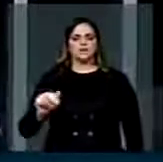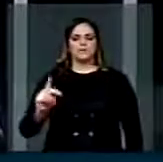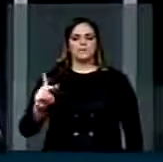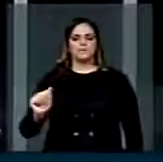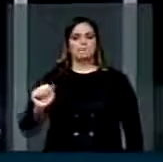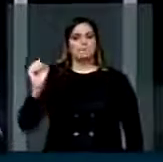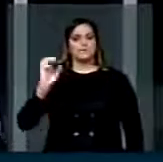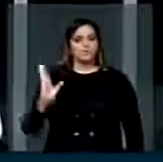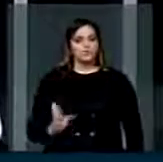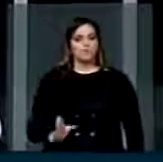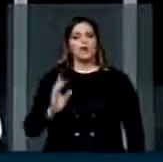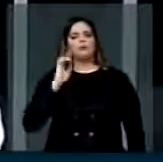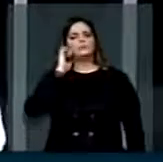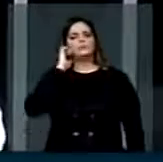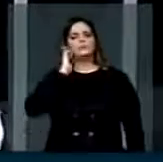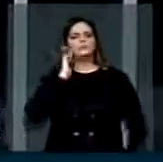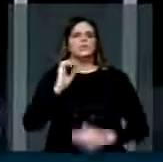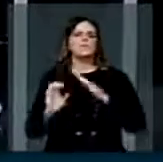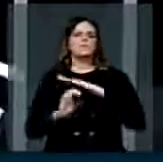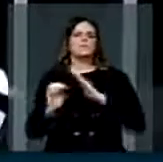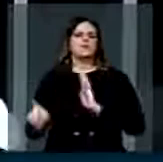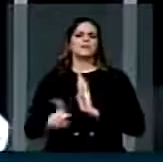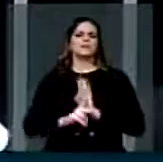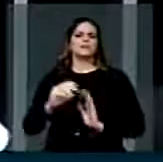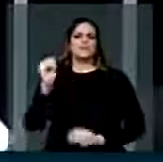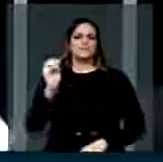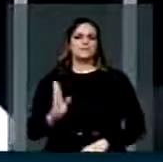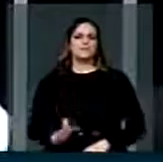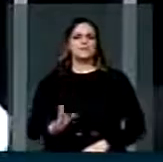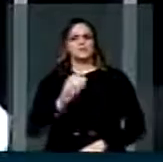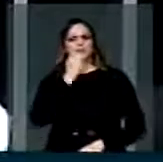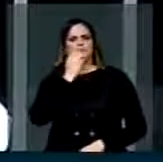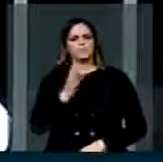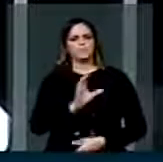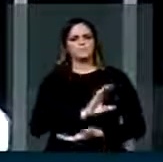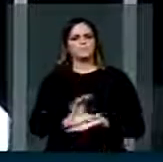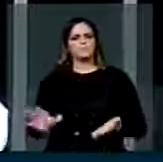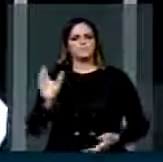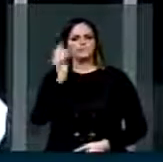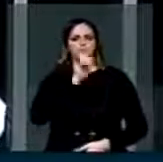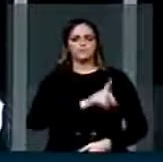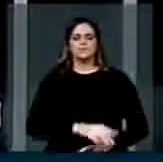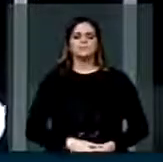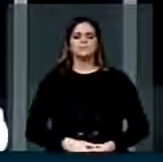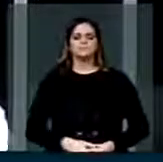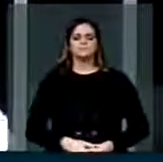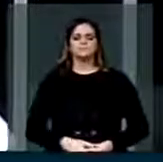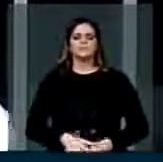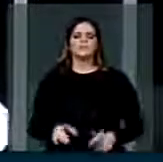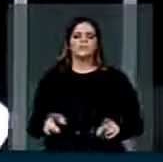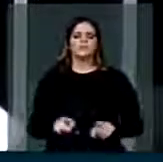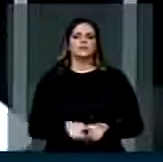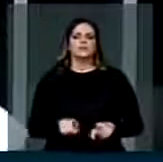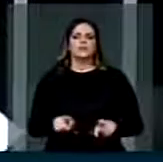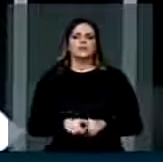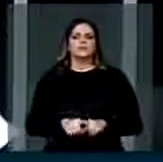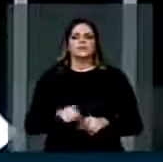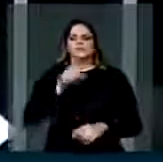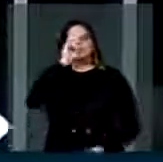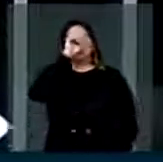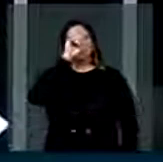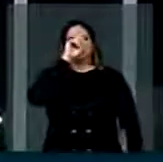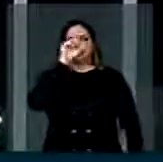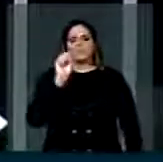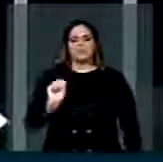empresa brasileira reconhecida no país inteiro. Colocamos recurso também aqui para o Sara,